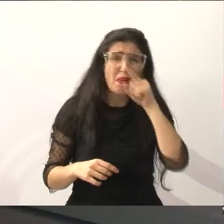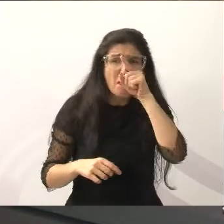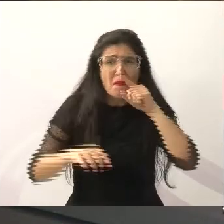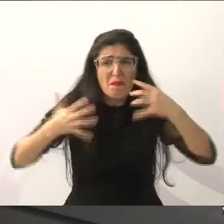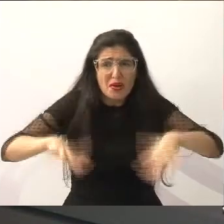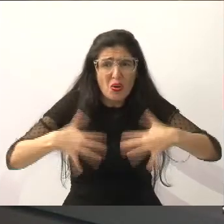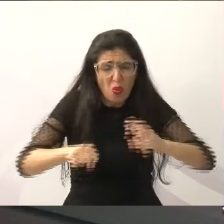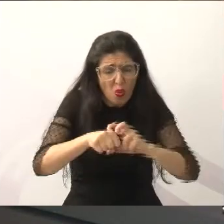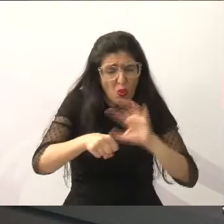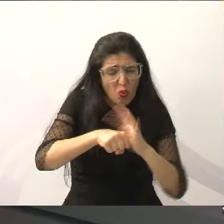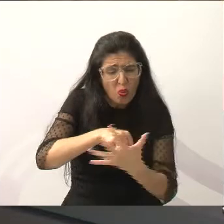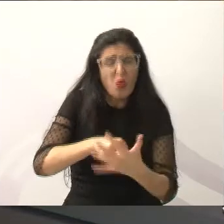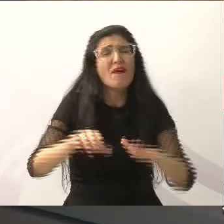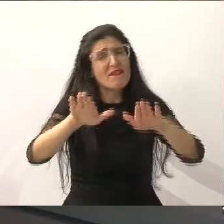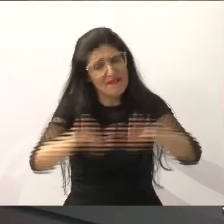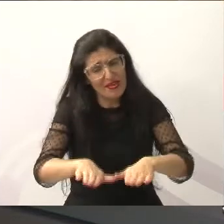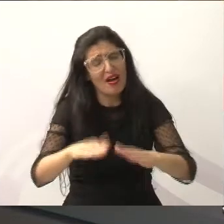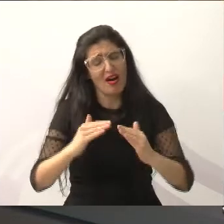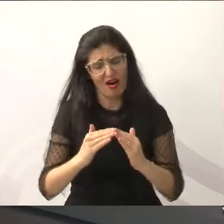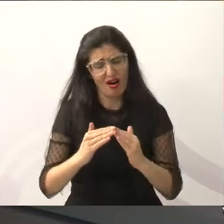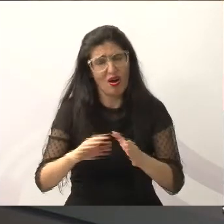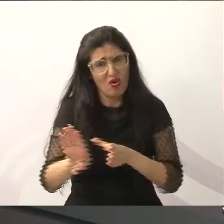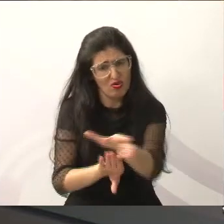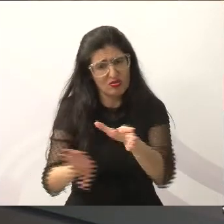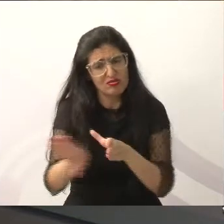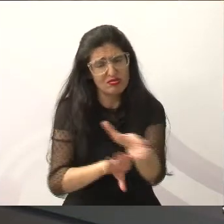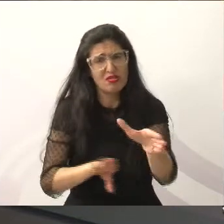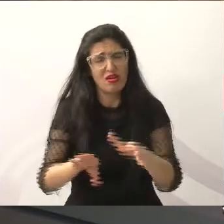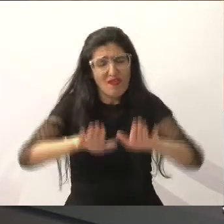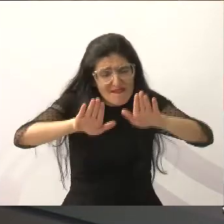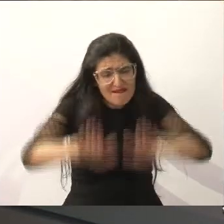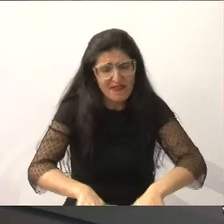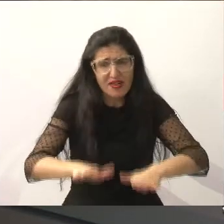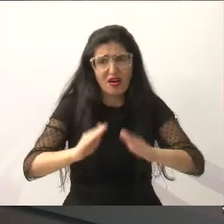dentro das suas condições, está ajudando aqueles que